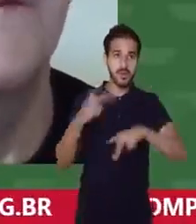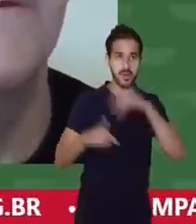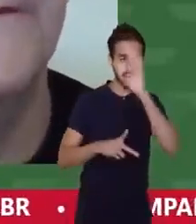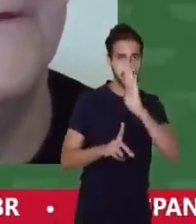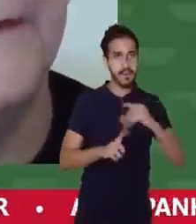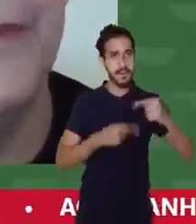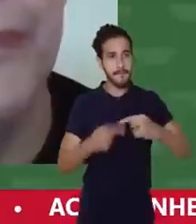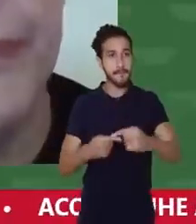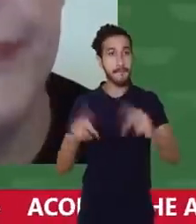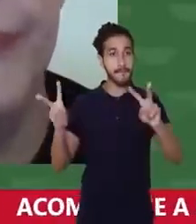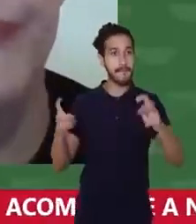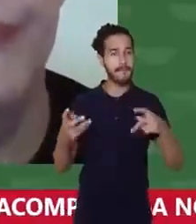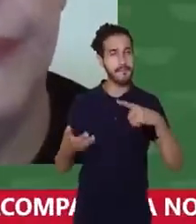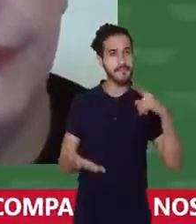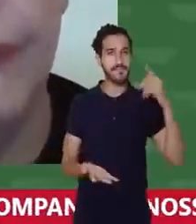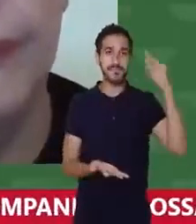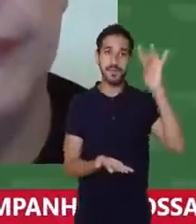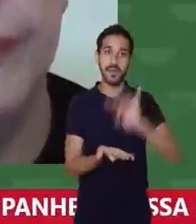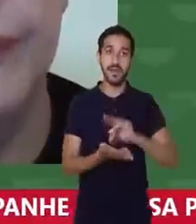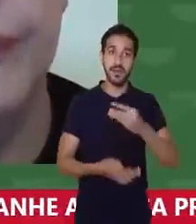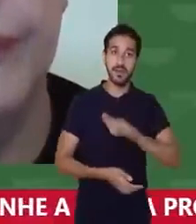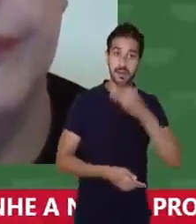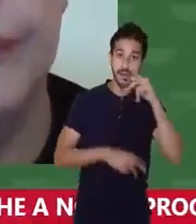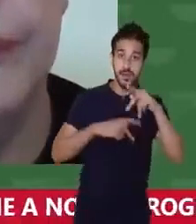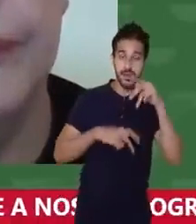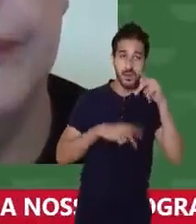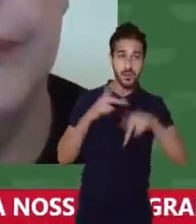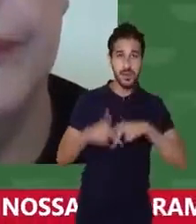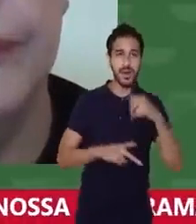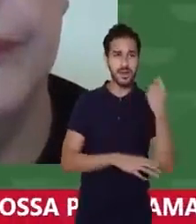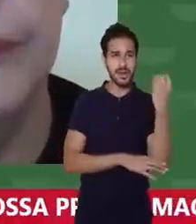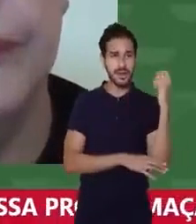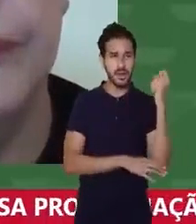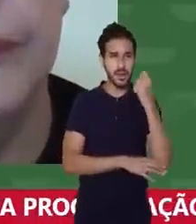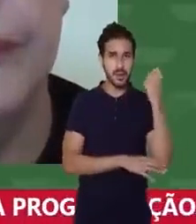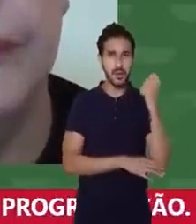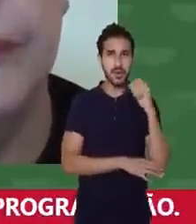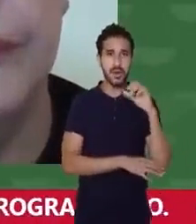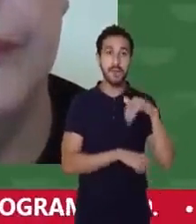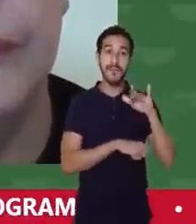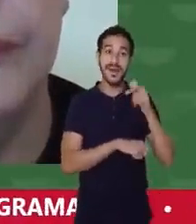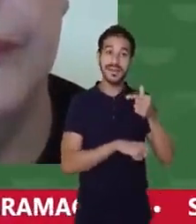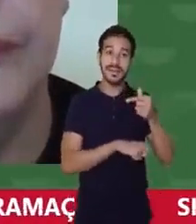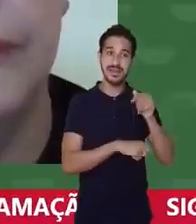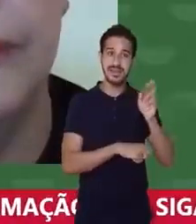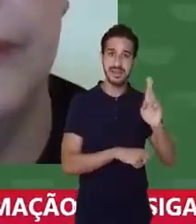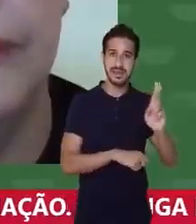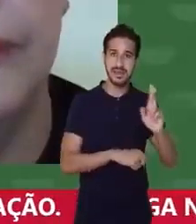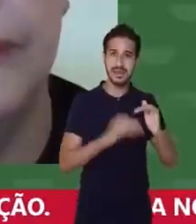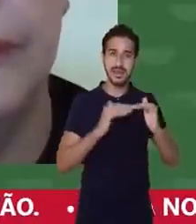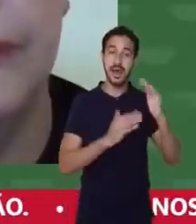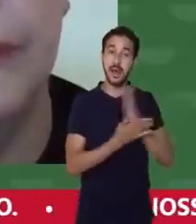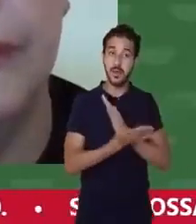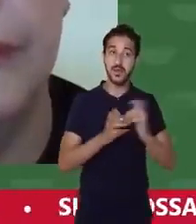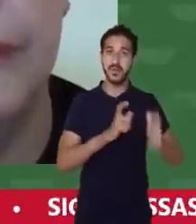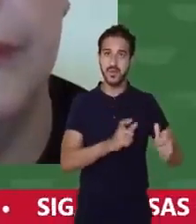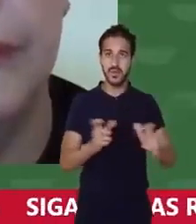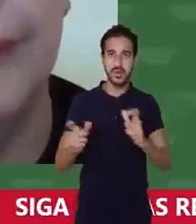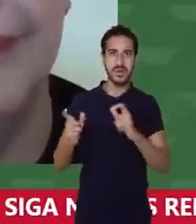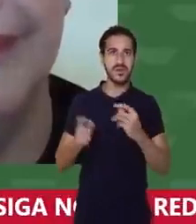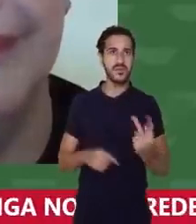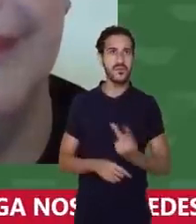consequência que isso está trazendo concreto na vida do povo. Aqui no Rio Grande do Sul, estou pagando, Dilma, mais de R$7 em alguns lugares para o preço